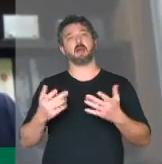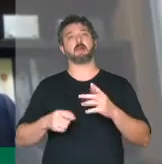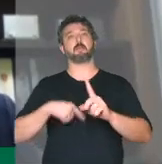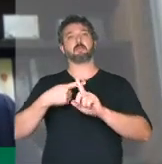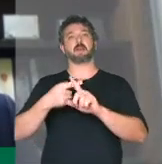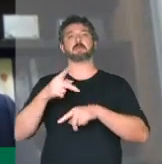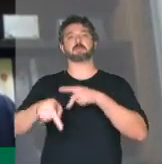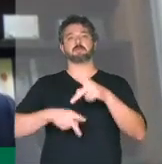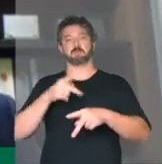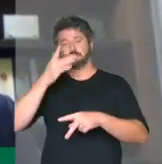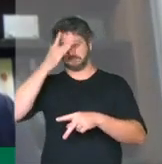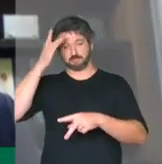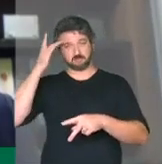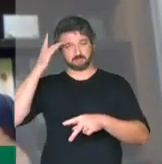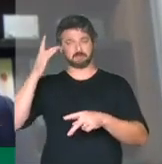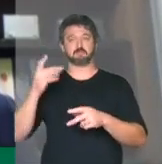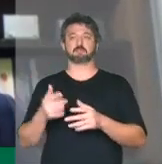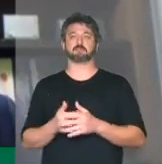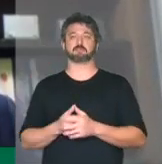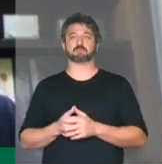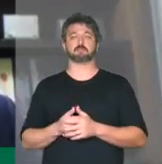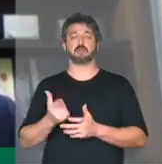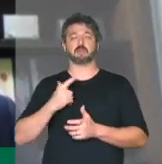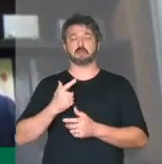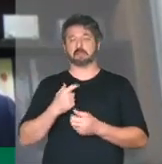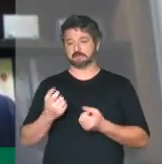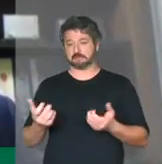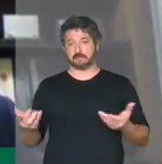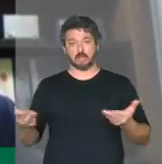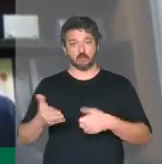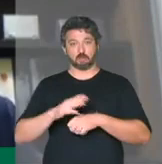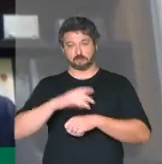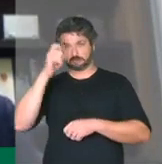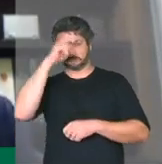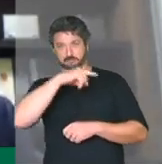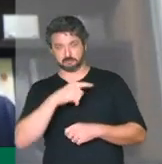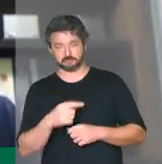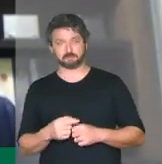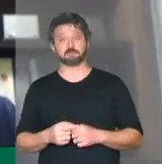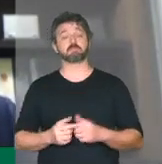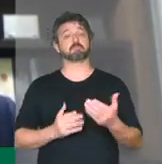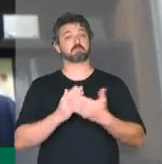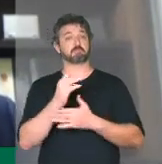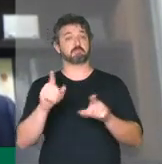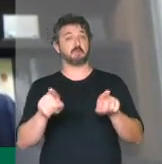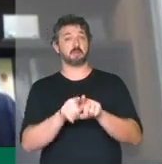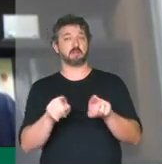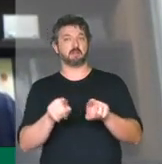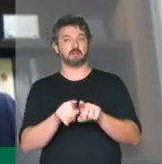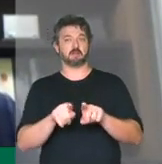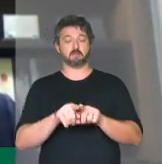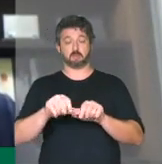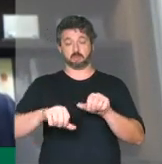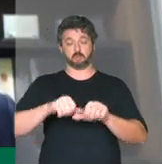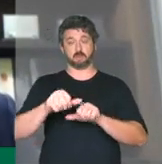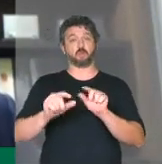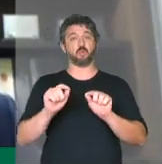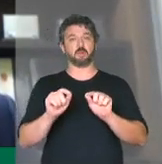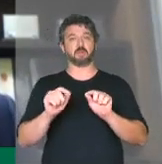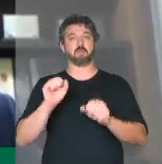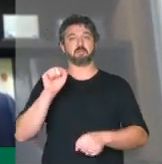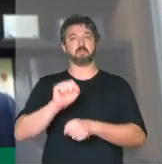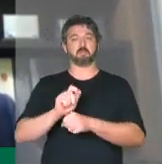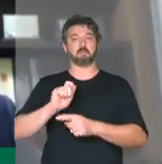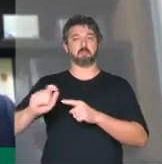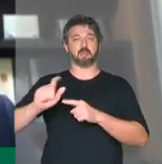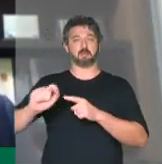mais brasileiros que estão vulneráveis nesse momento. Aprovamos também uma alteração que permite a suspensão